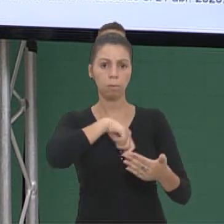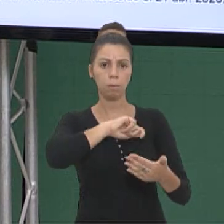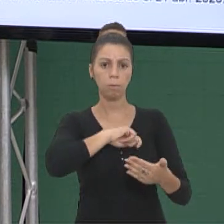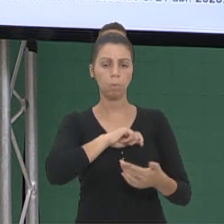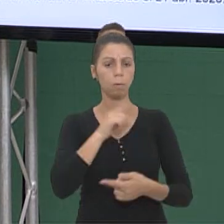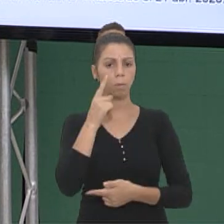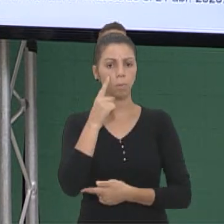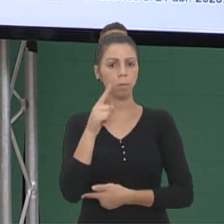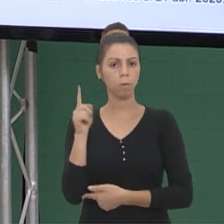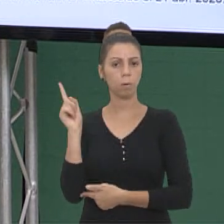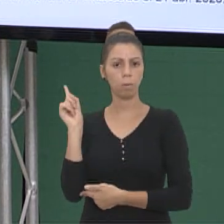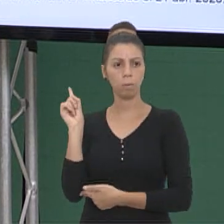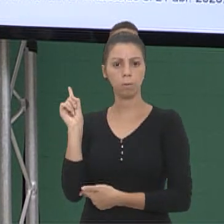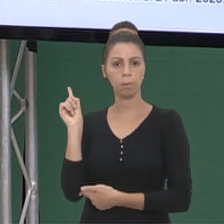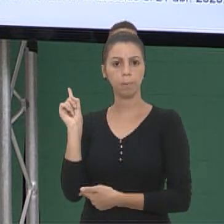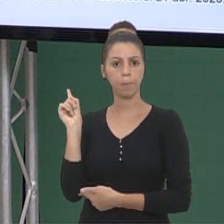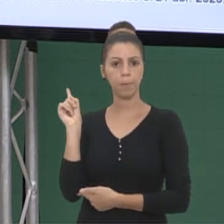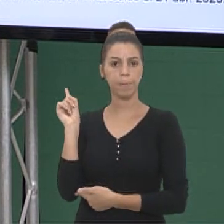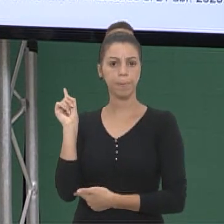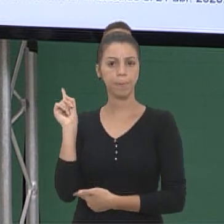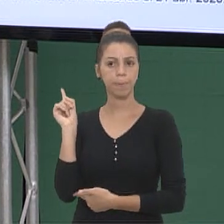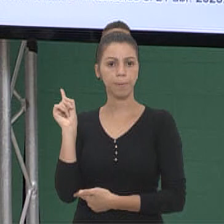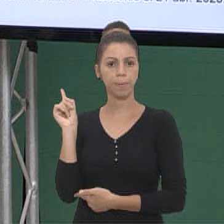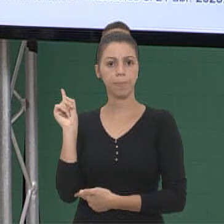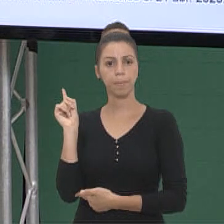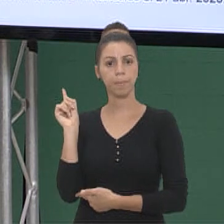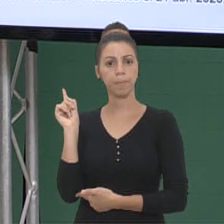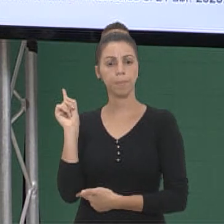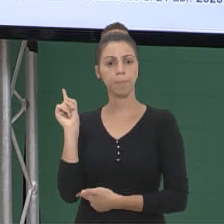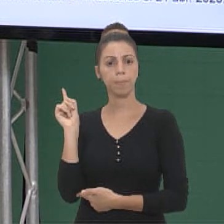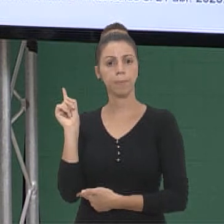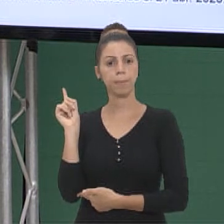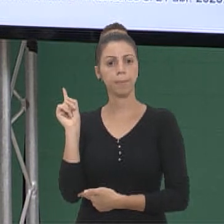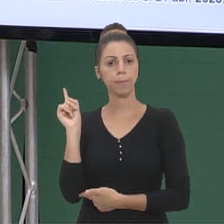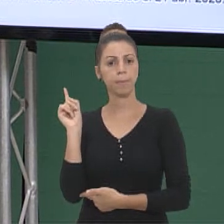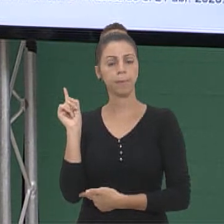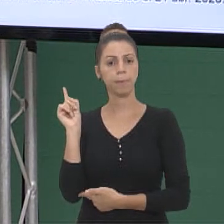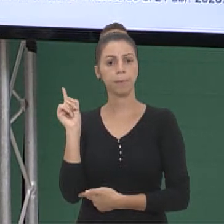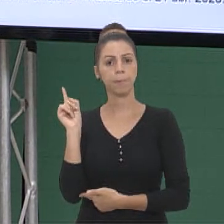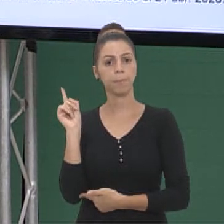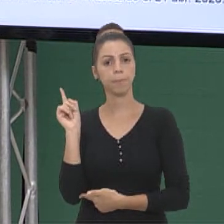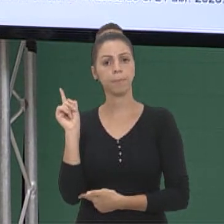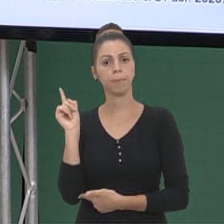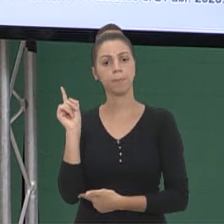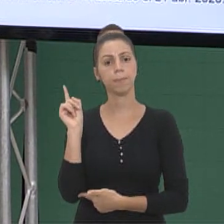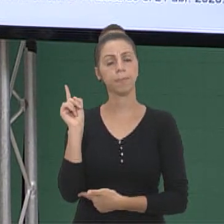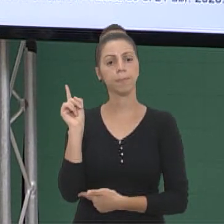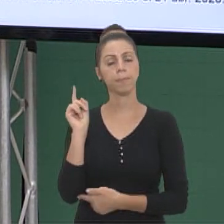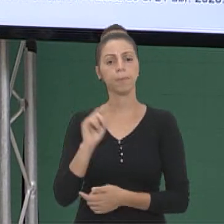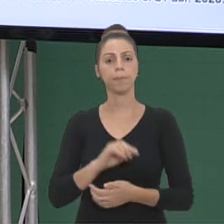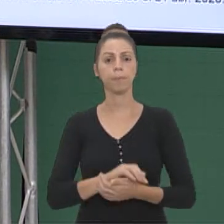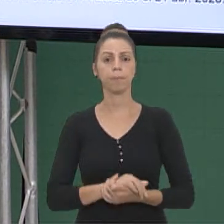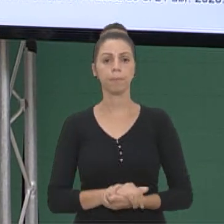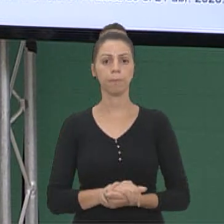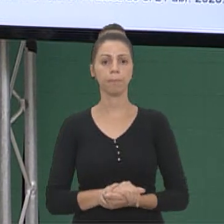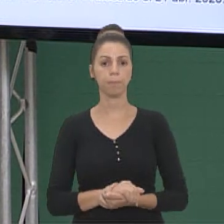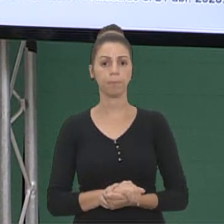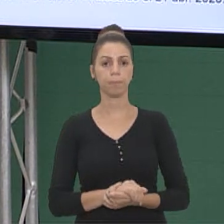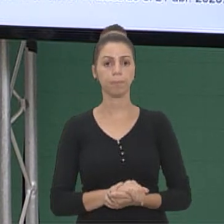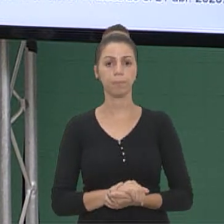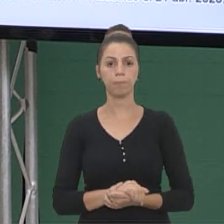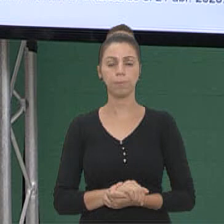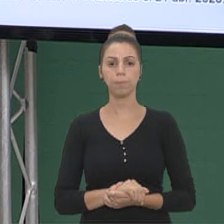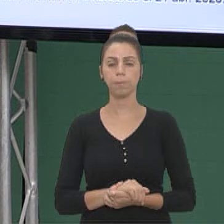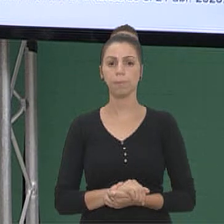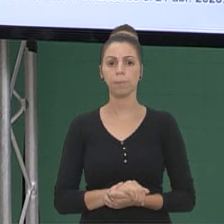de la noche, de los postes de alumbrado, de iluminação. Ni el gesto de elegir el menú.